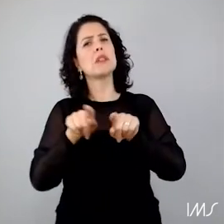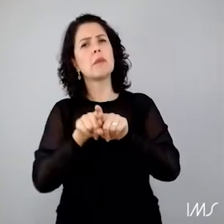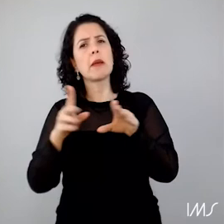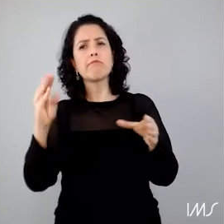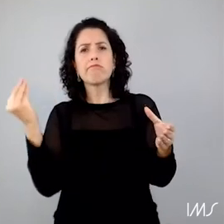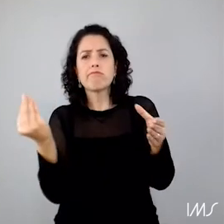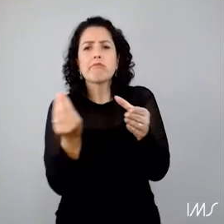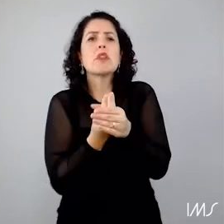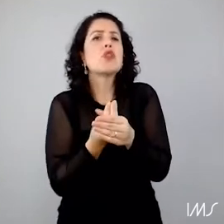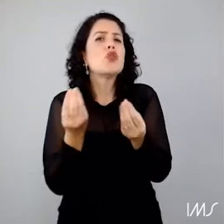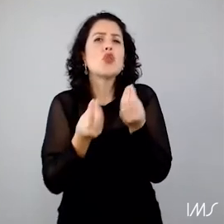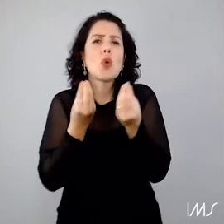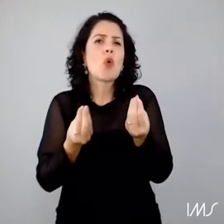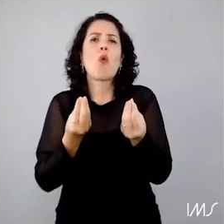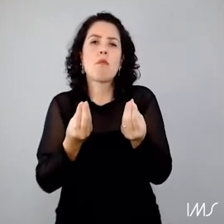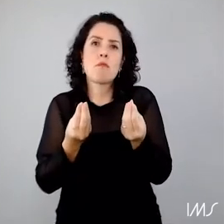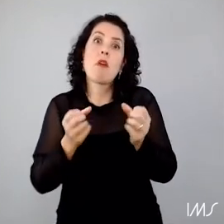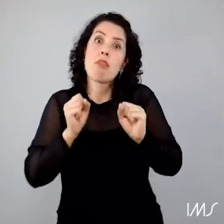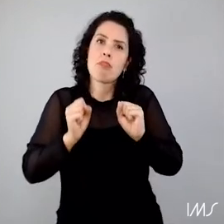né, de imagens